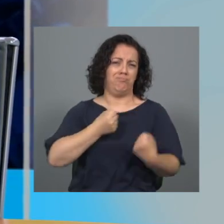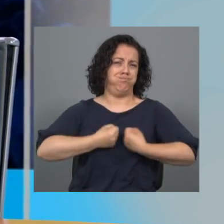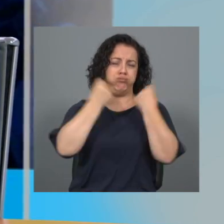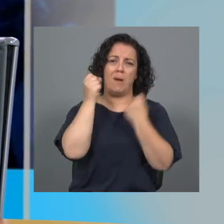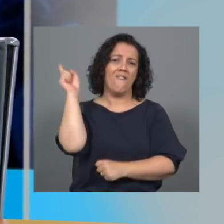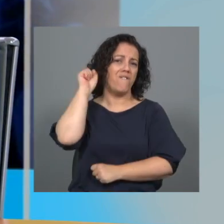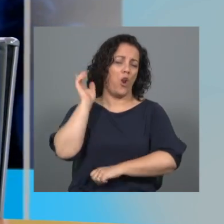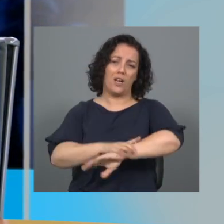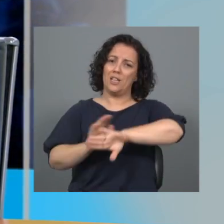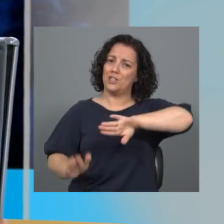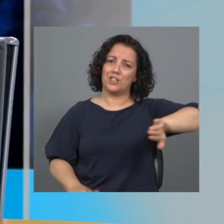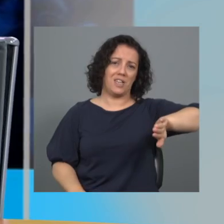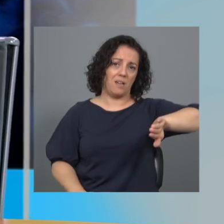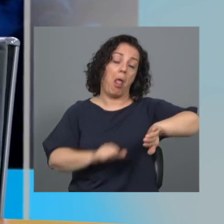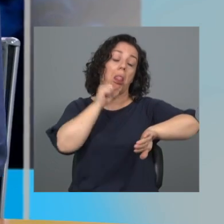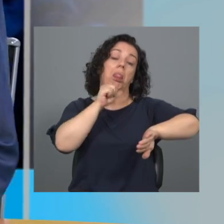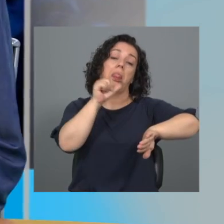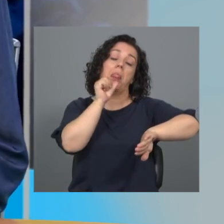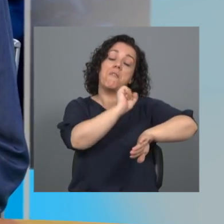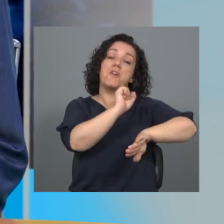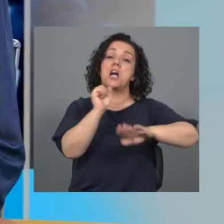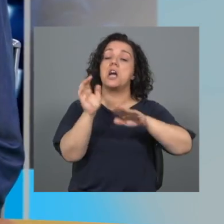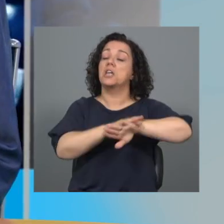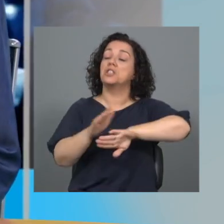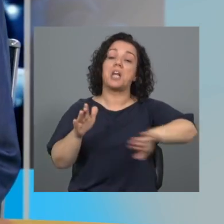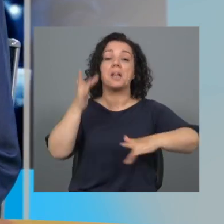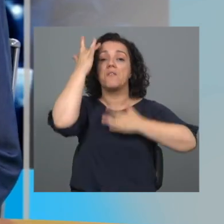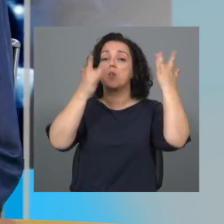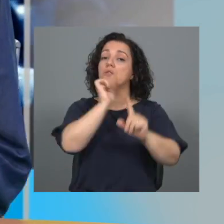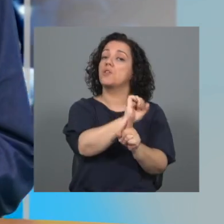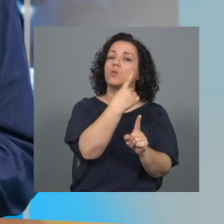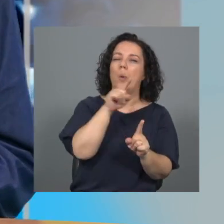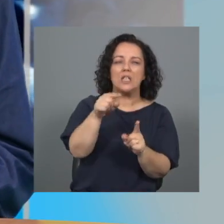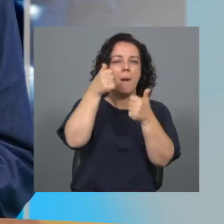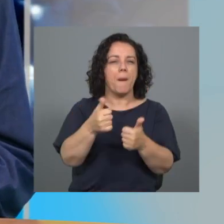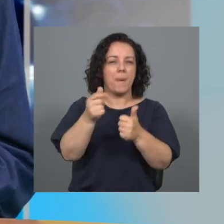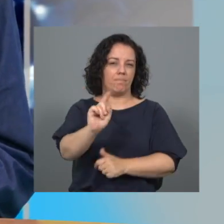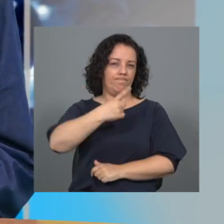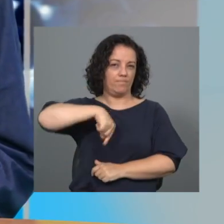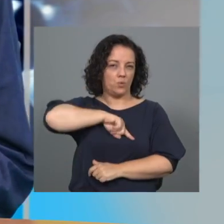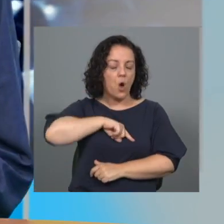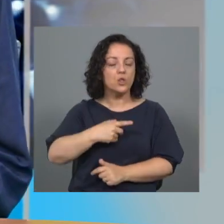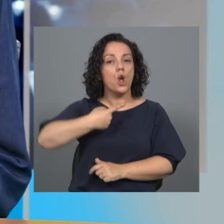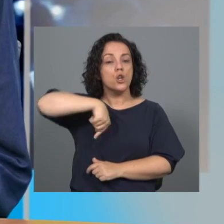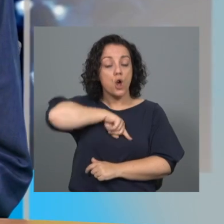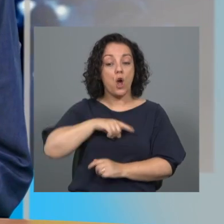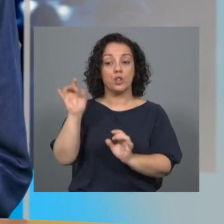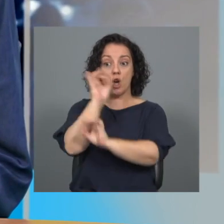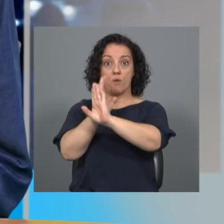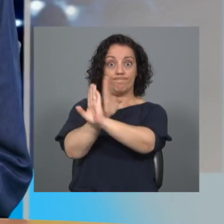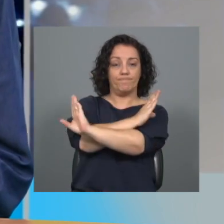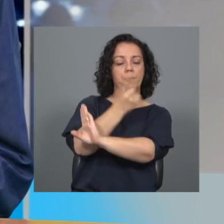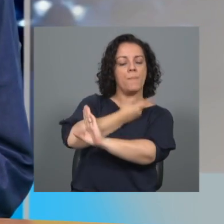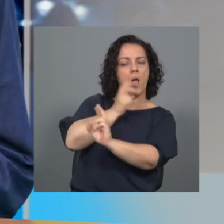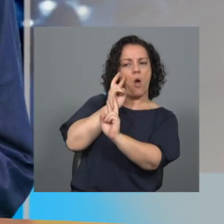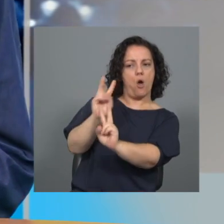a esquerda, pelo menos, costuma dizer defender. Isso também é uma coisa que não nos faz bem. Portanto, da nossa parte, nos países ocidentais, convinha olhar para isto,